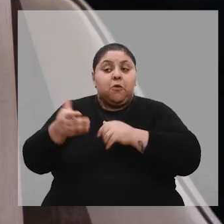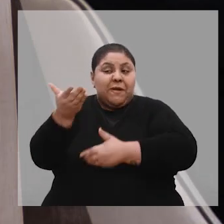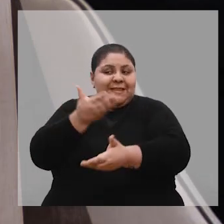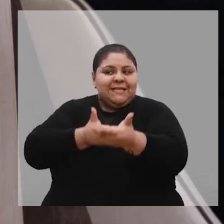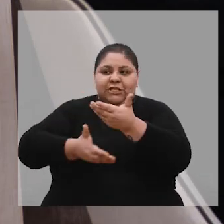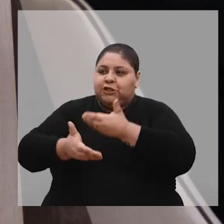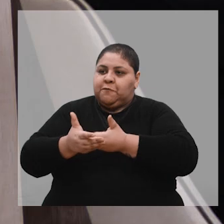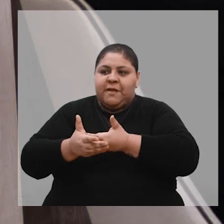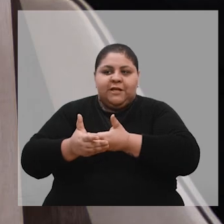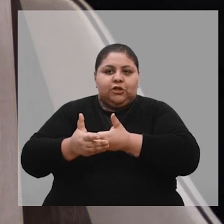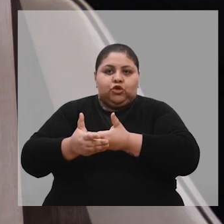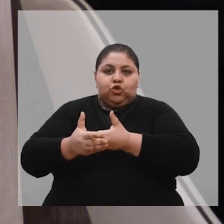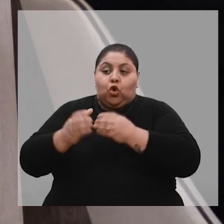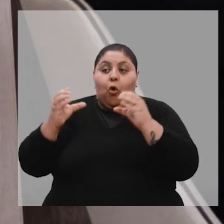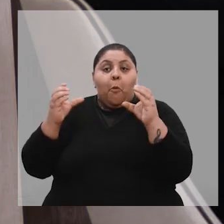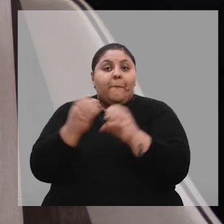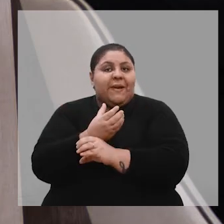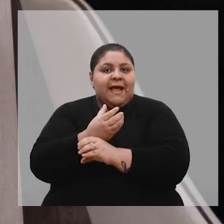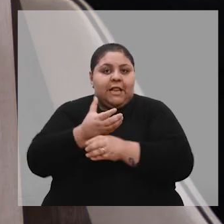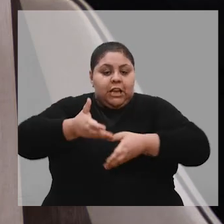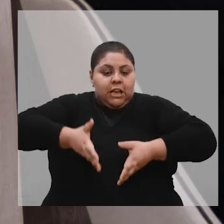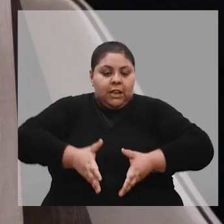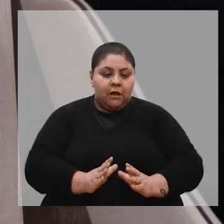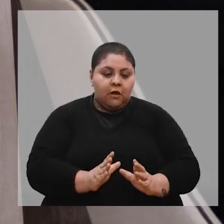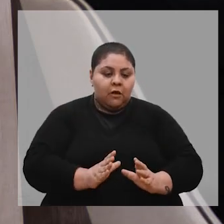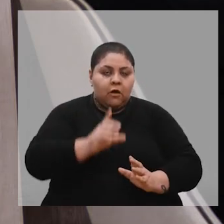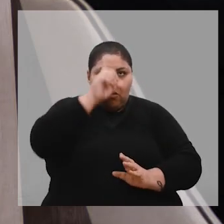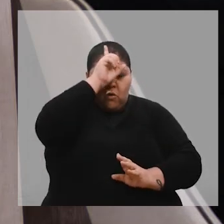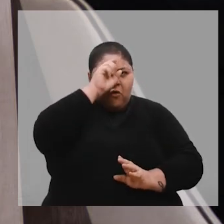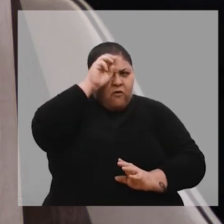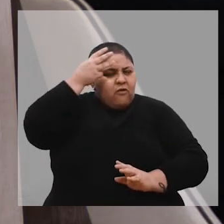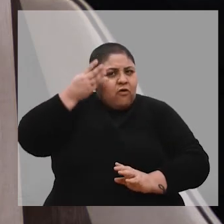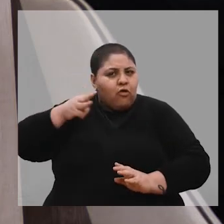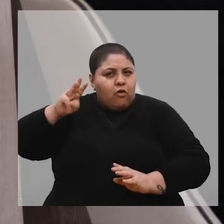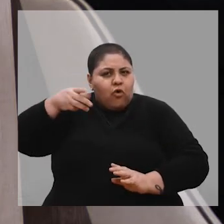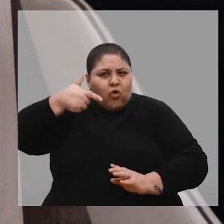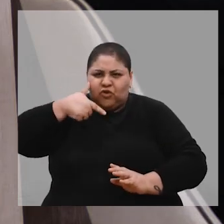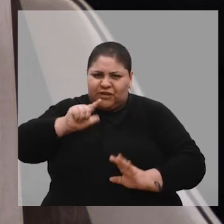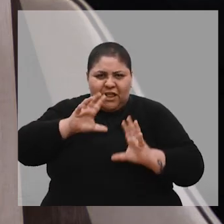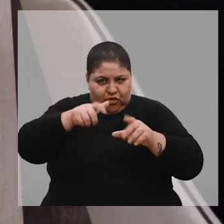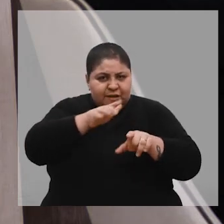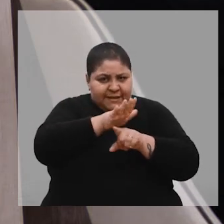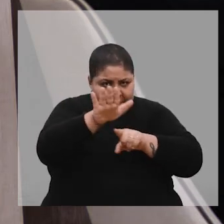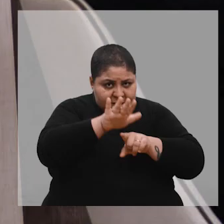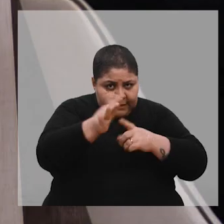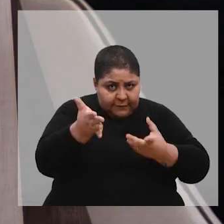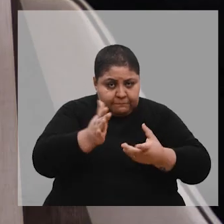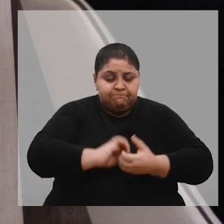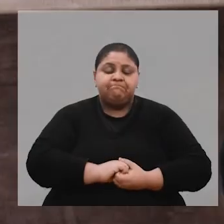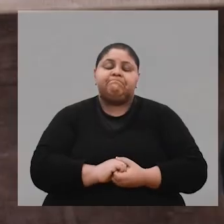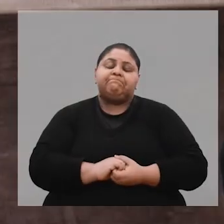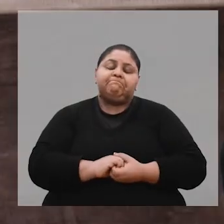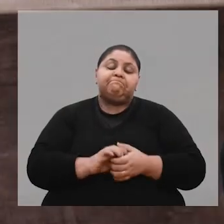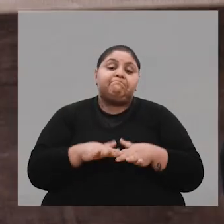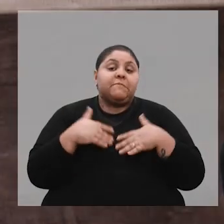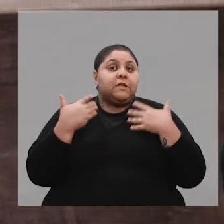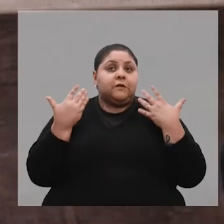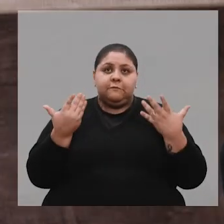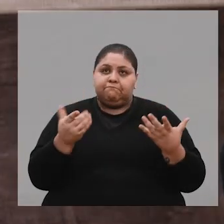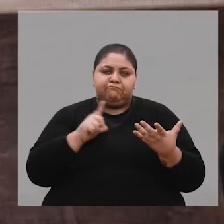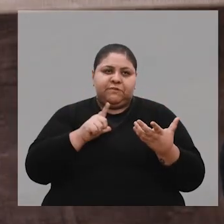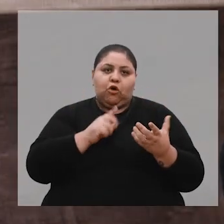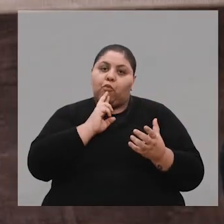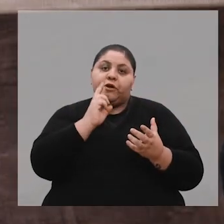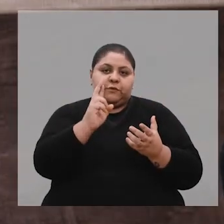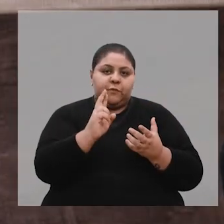atendimento pleno aos nascimentos, o Virvi Ramos dará conta de toda a demanda mesmo? Bom, isso daí